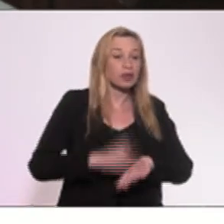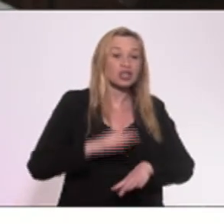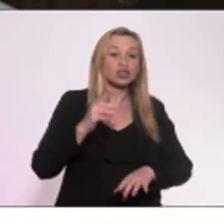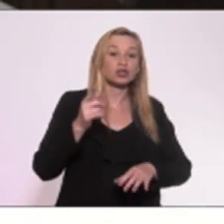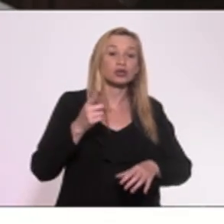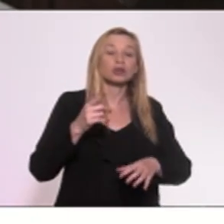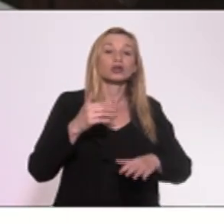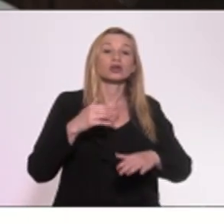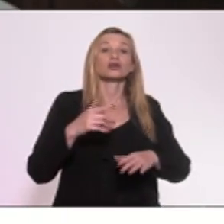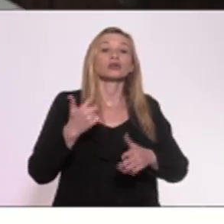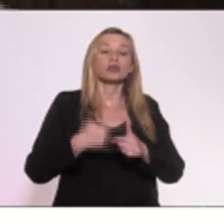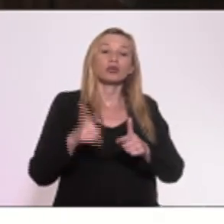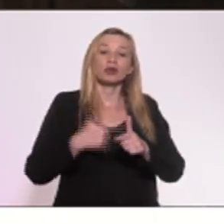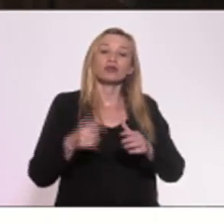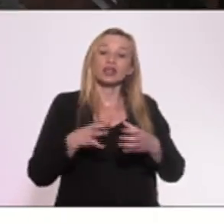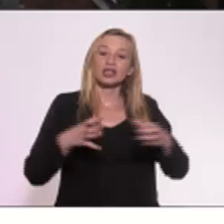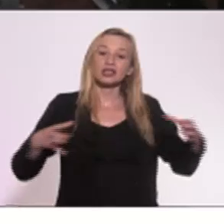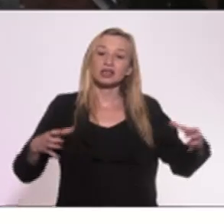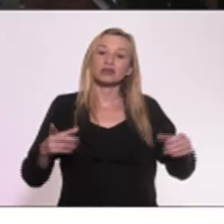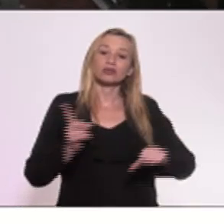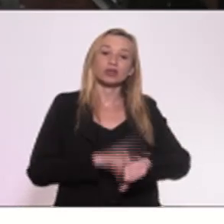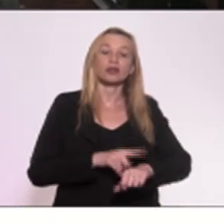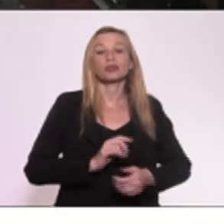tempo. Verdade. Muito obrigado, senhor presidente.